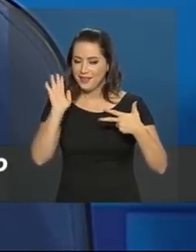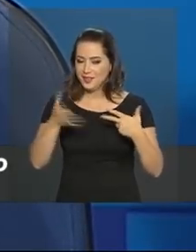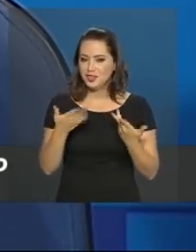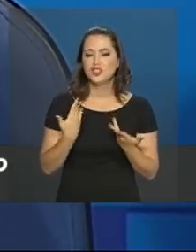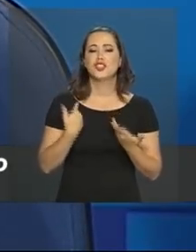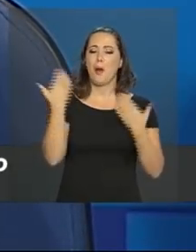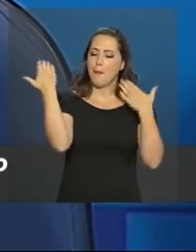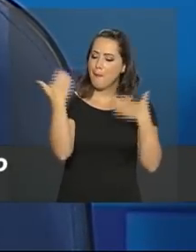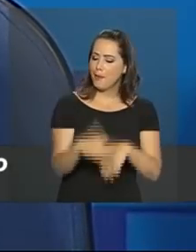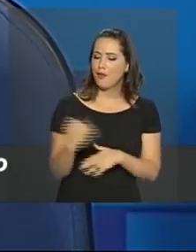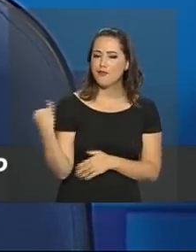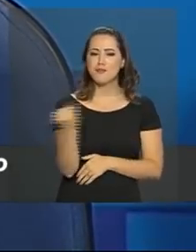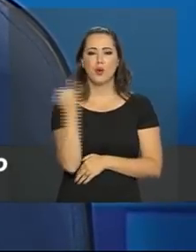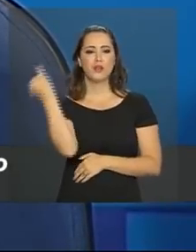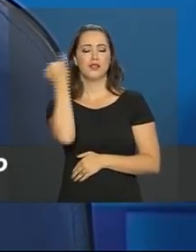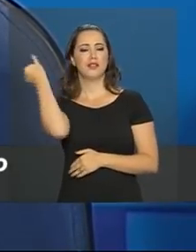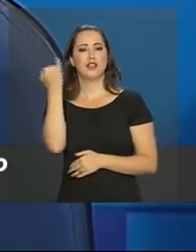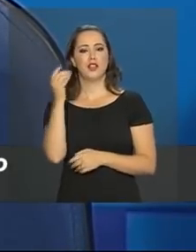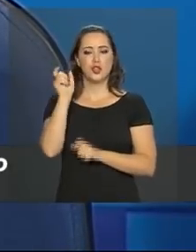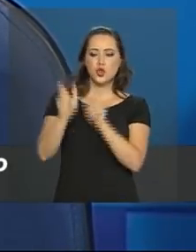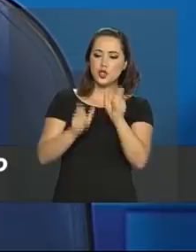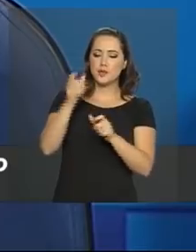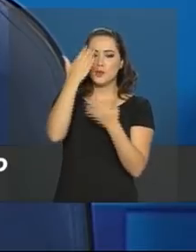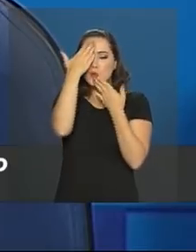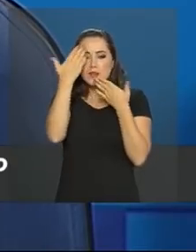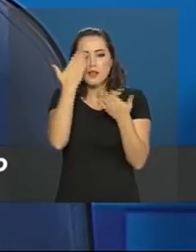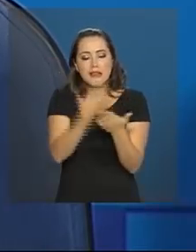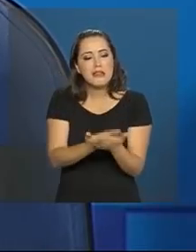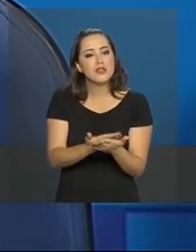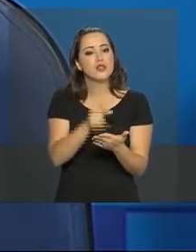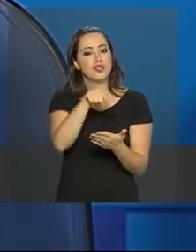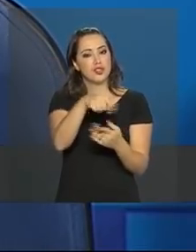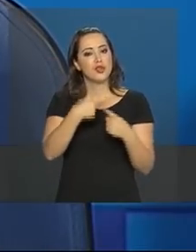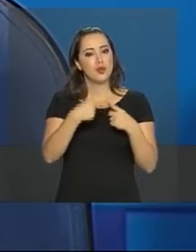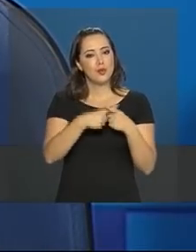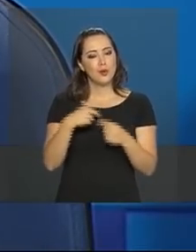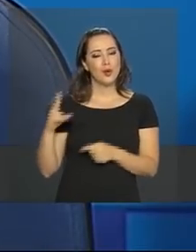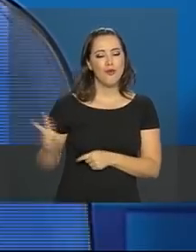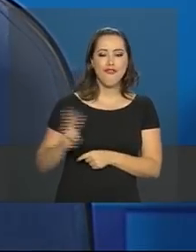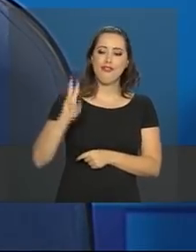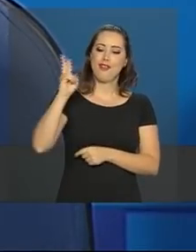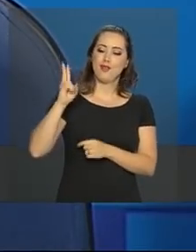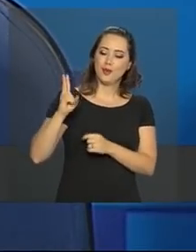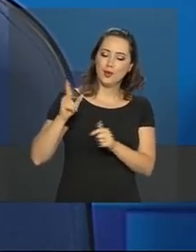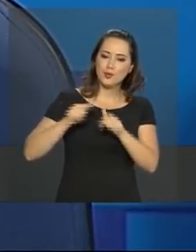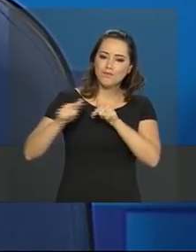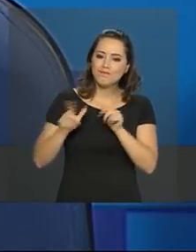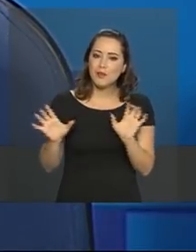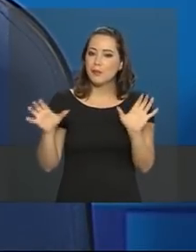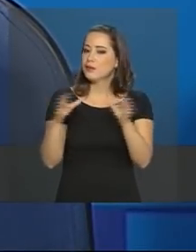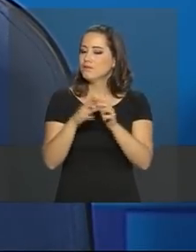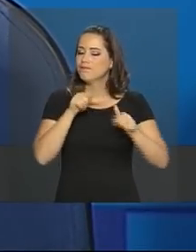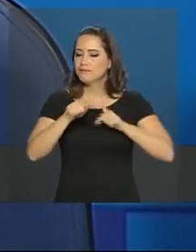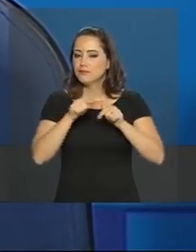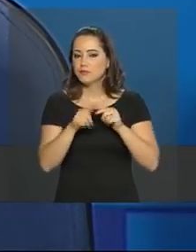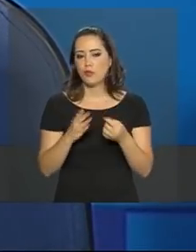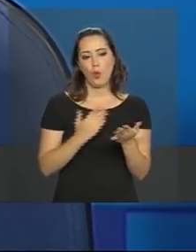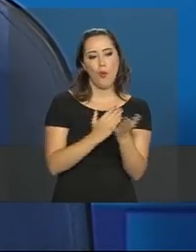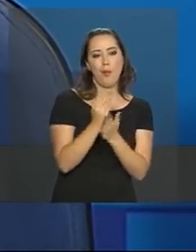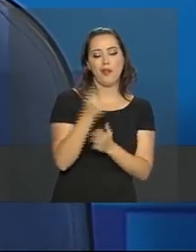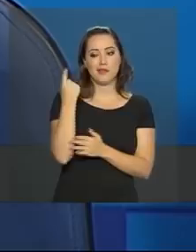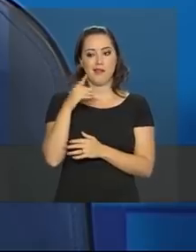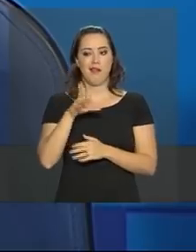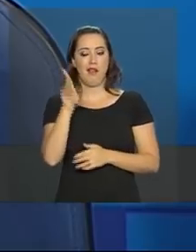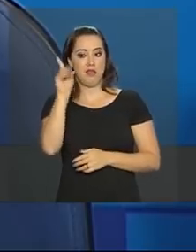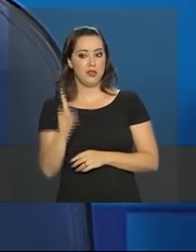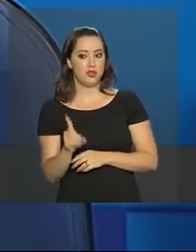foi robustecido graças ao valoroso trabalho dessas equipes internas desde a equipe da diretoria de avaliação